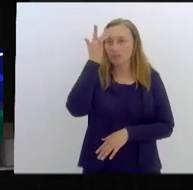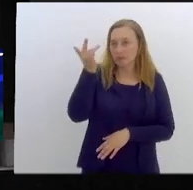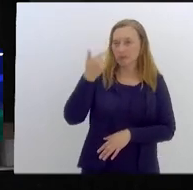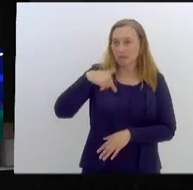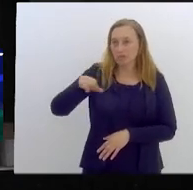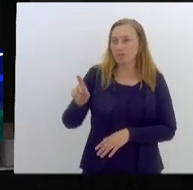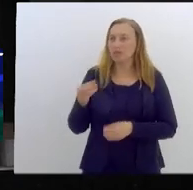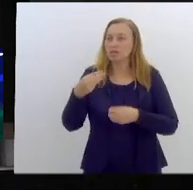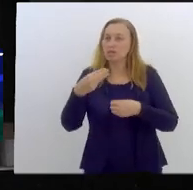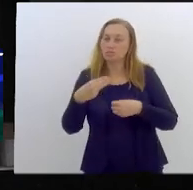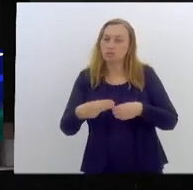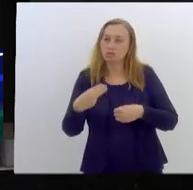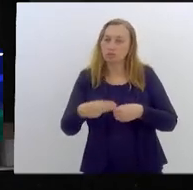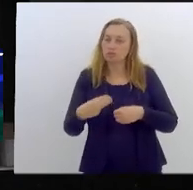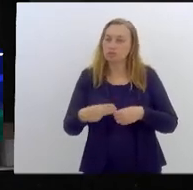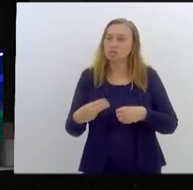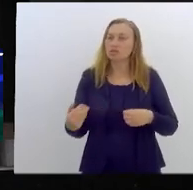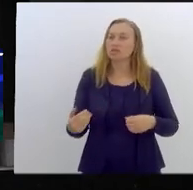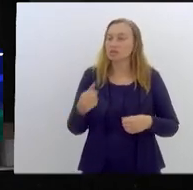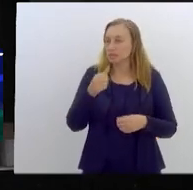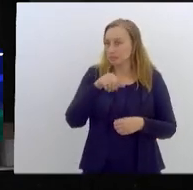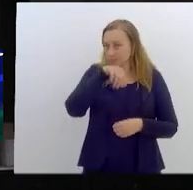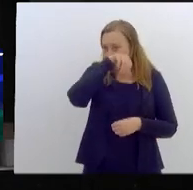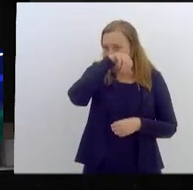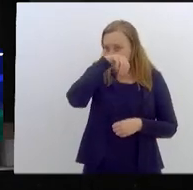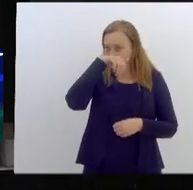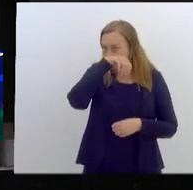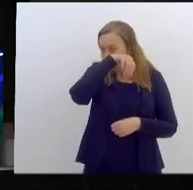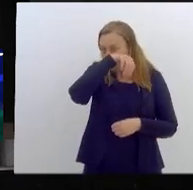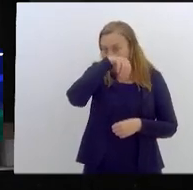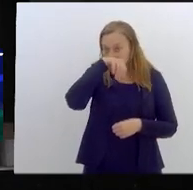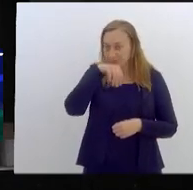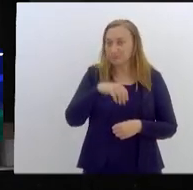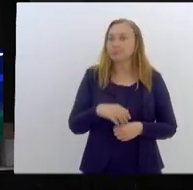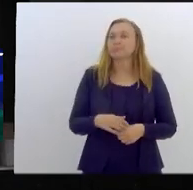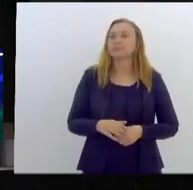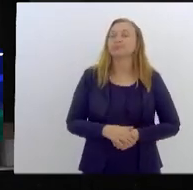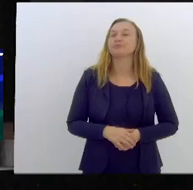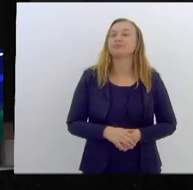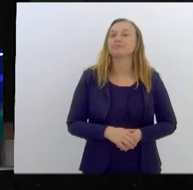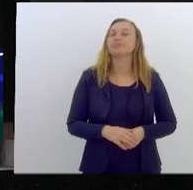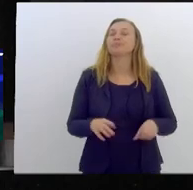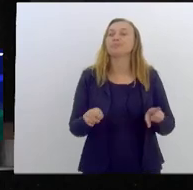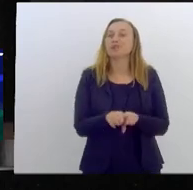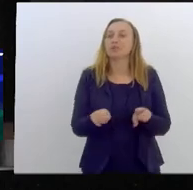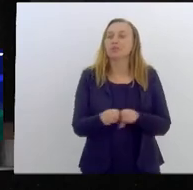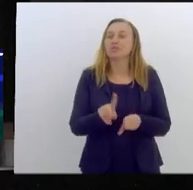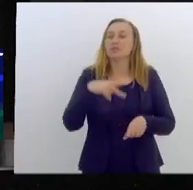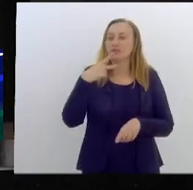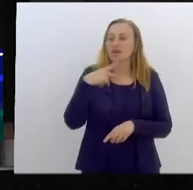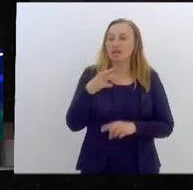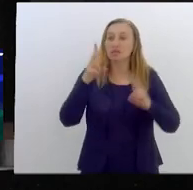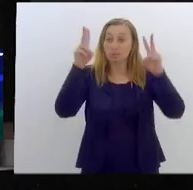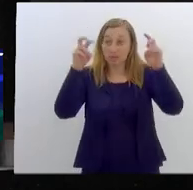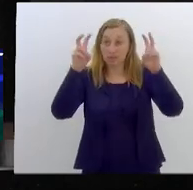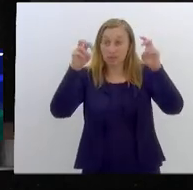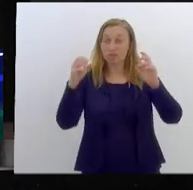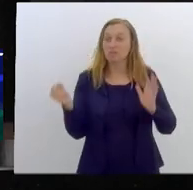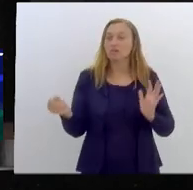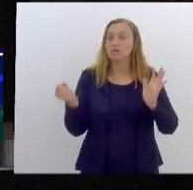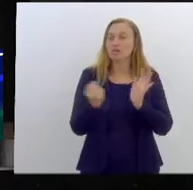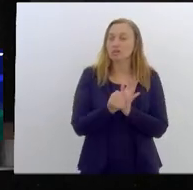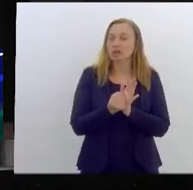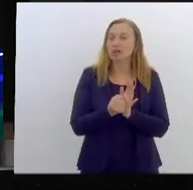no município participando de uma mesa redonda que também vai falar sobre essa questão do